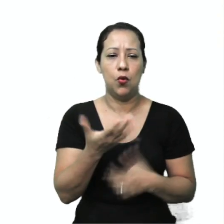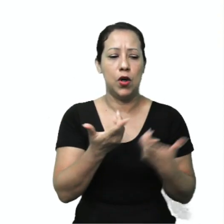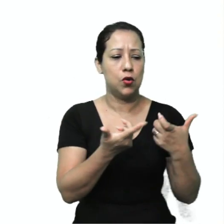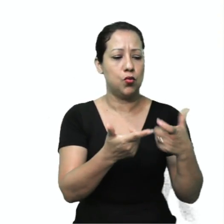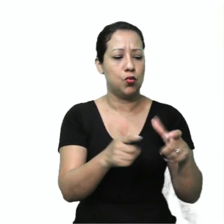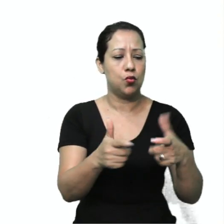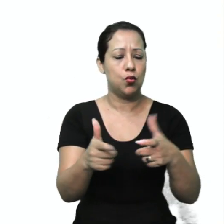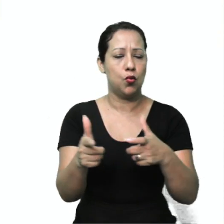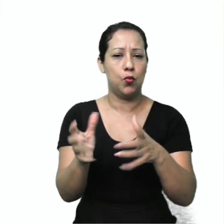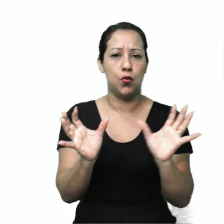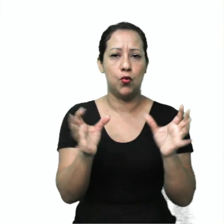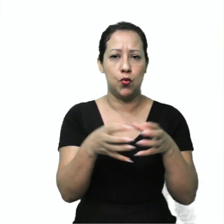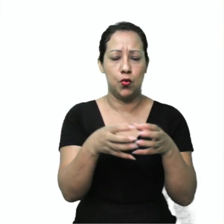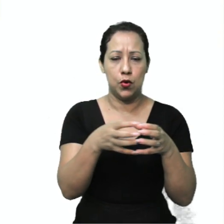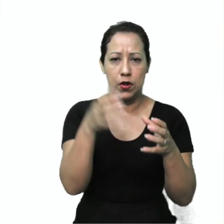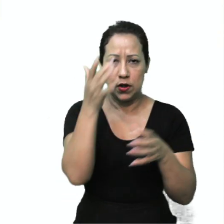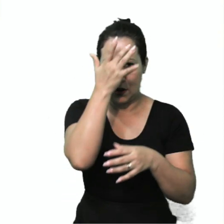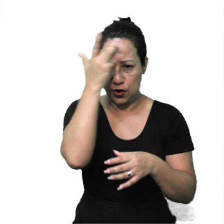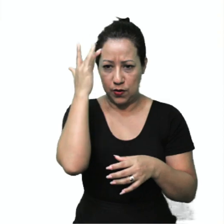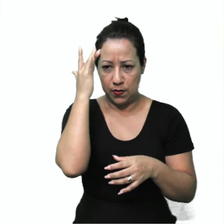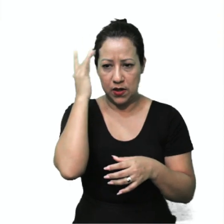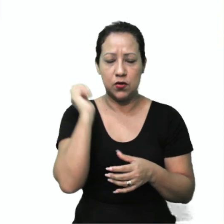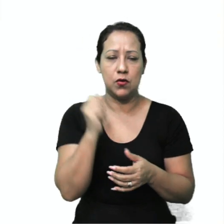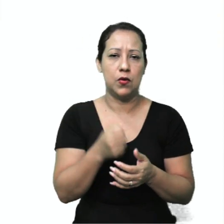da ordem econômico-social.